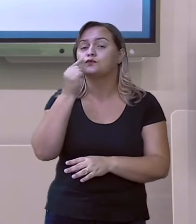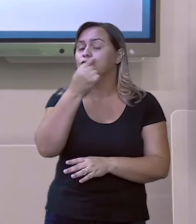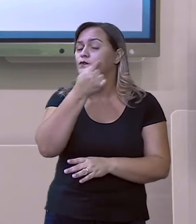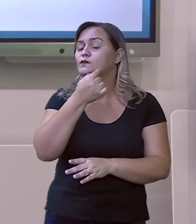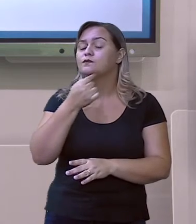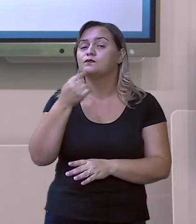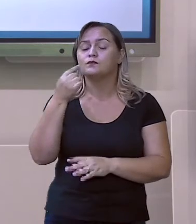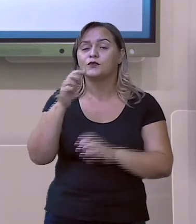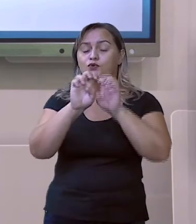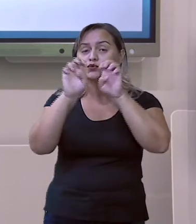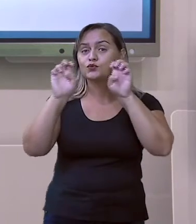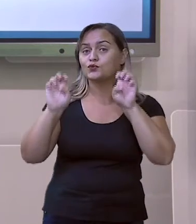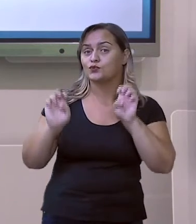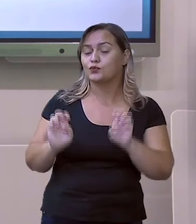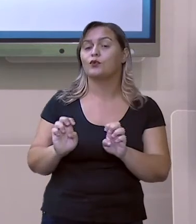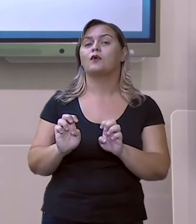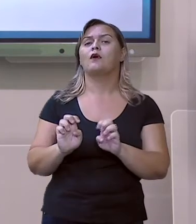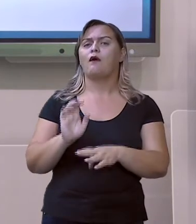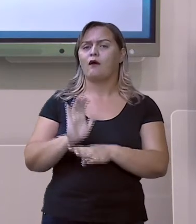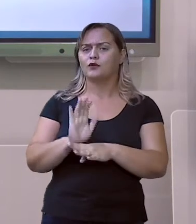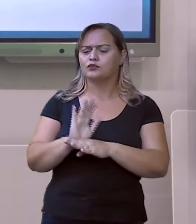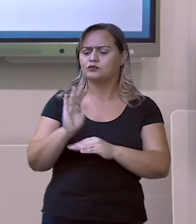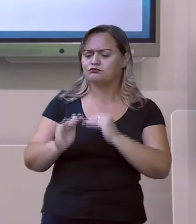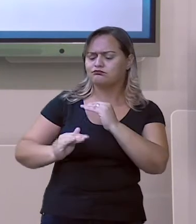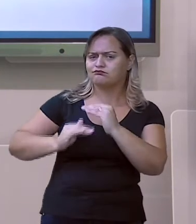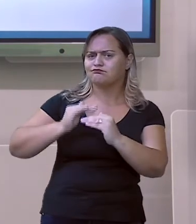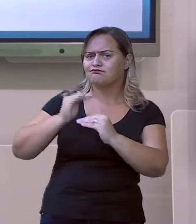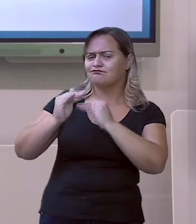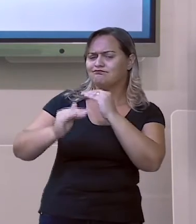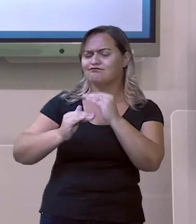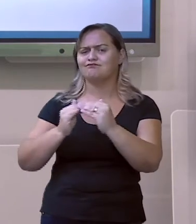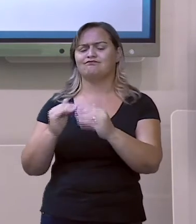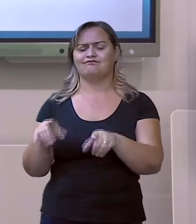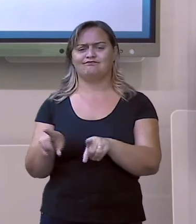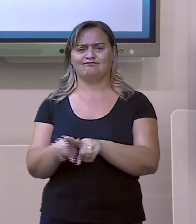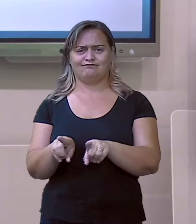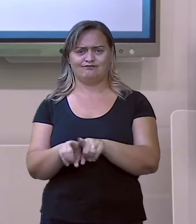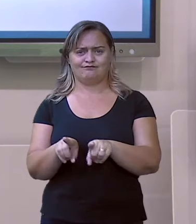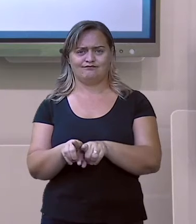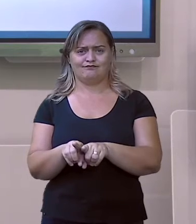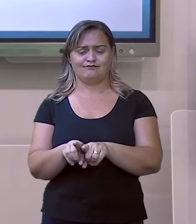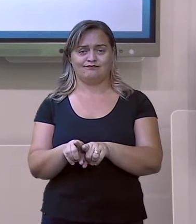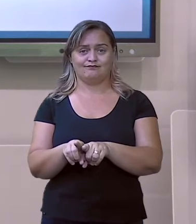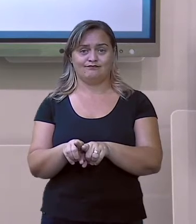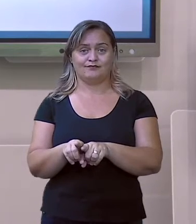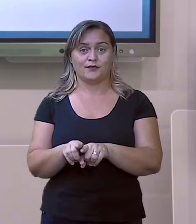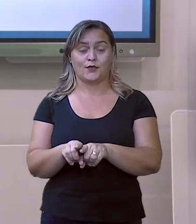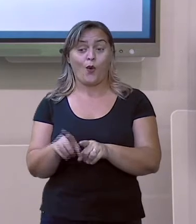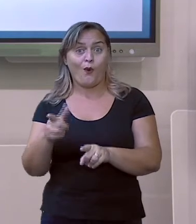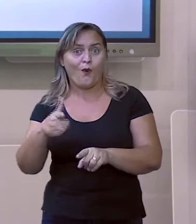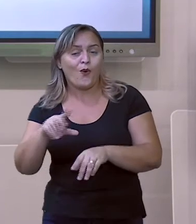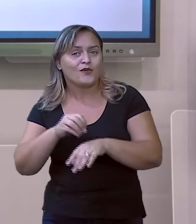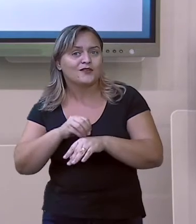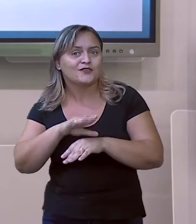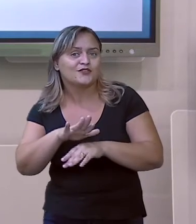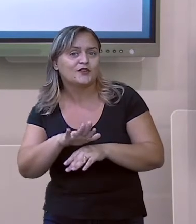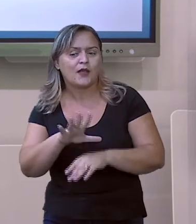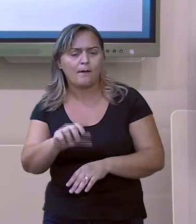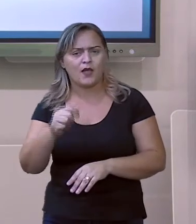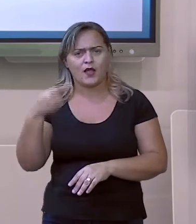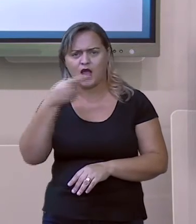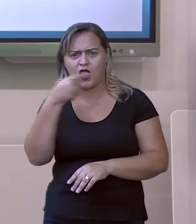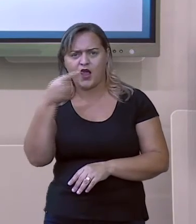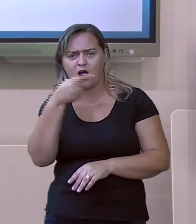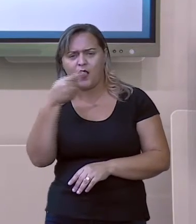bebês que a musculatura é flácida, sem força. Uma outra dica é você passar uma escova de dente macia dentro da boca e